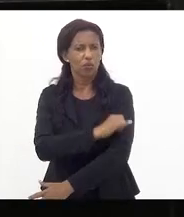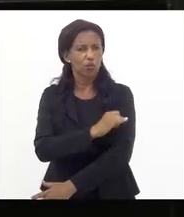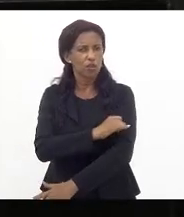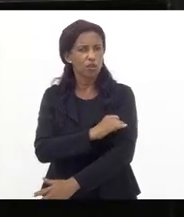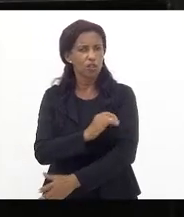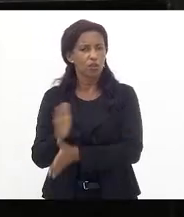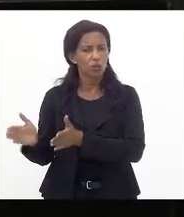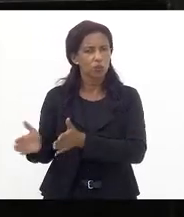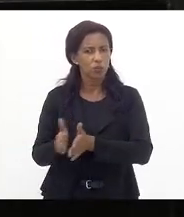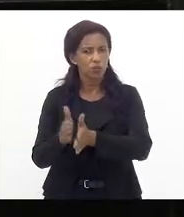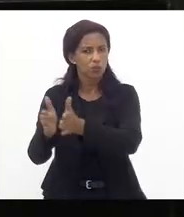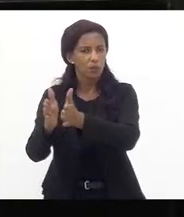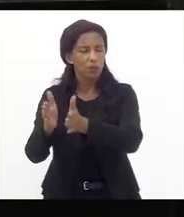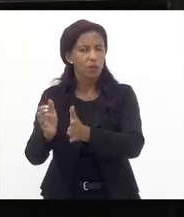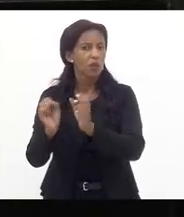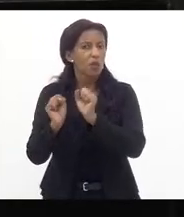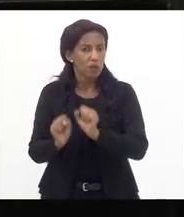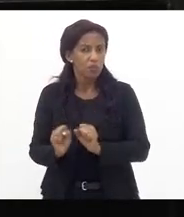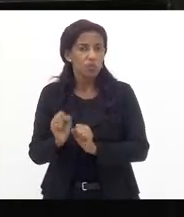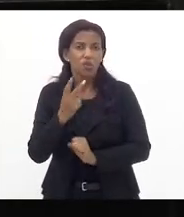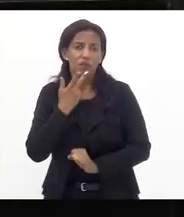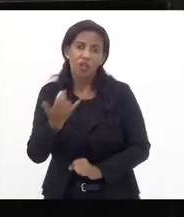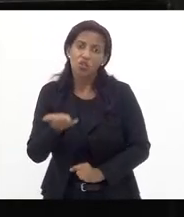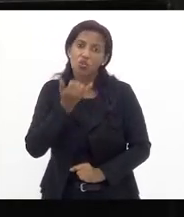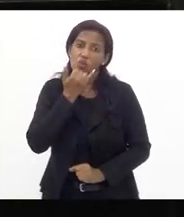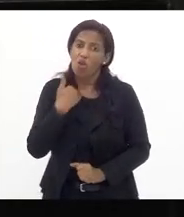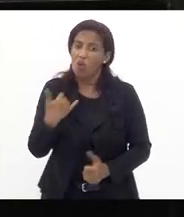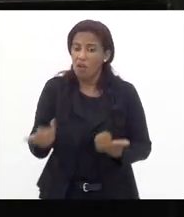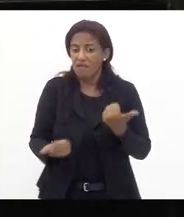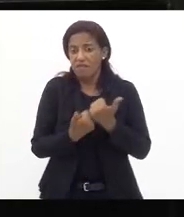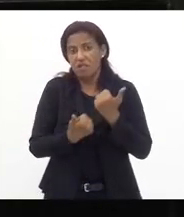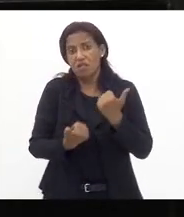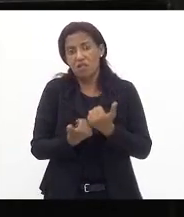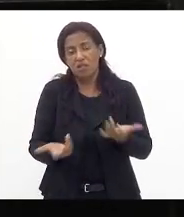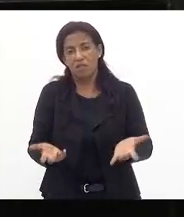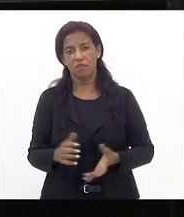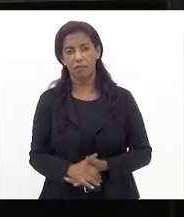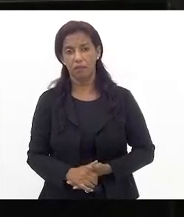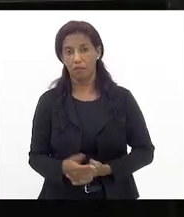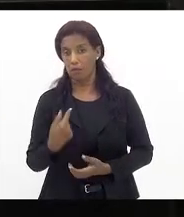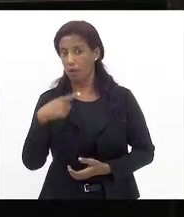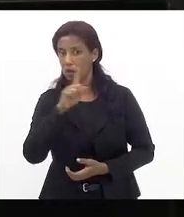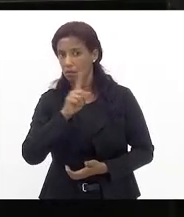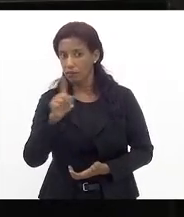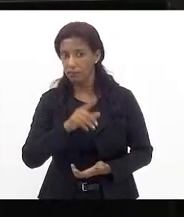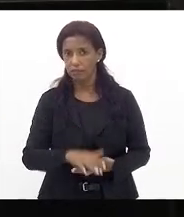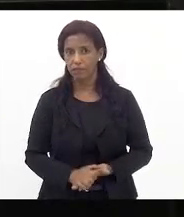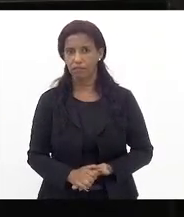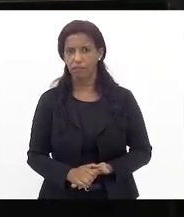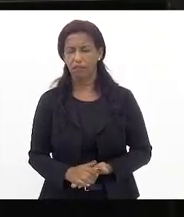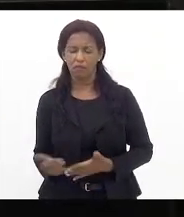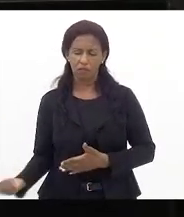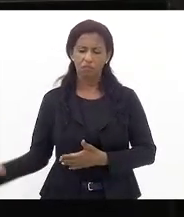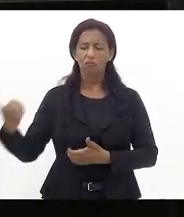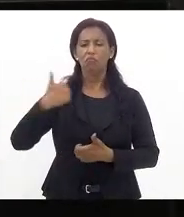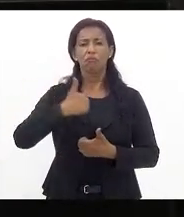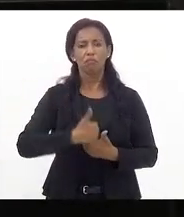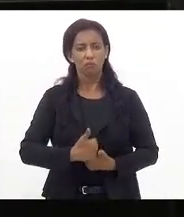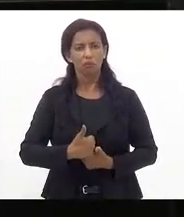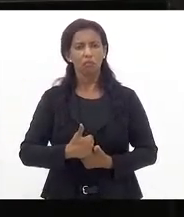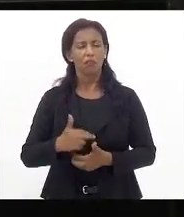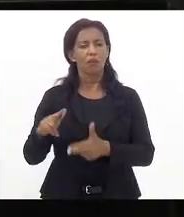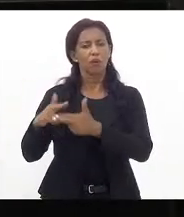nos trilhos, ele poderia se desculpar dizendo, eu era o vice. Mas não. Tomou a frente